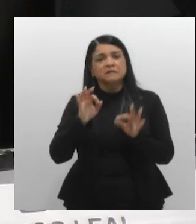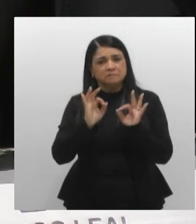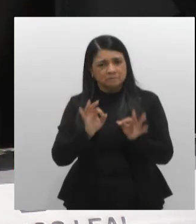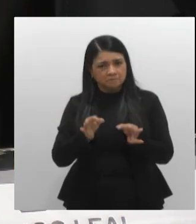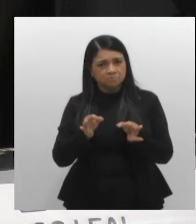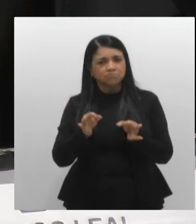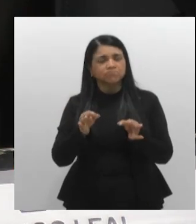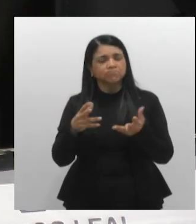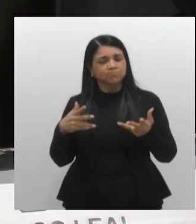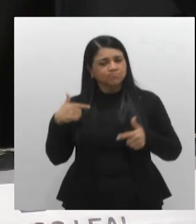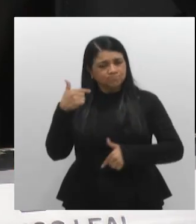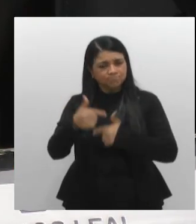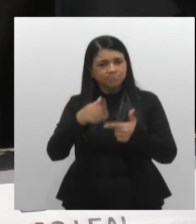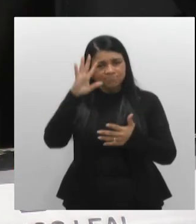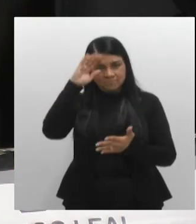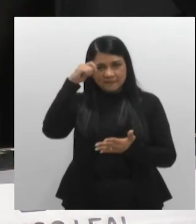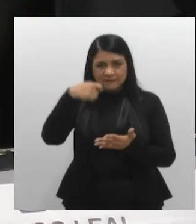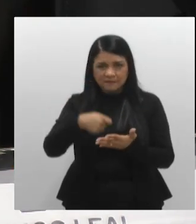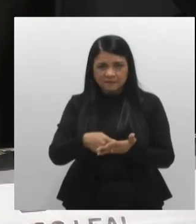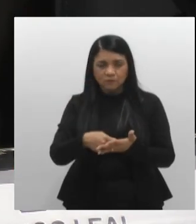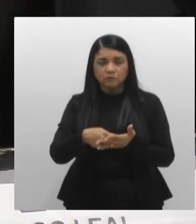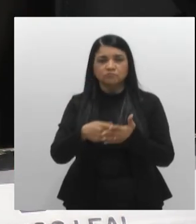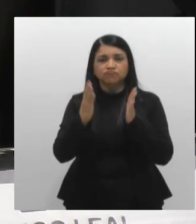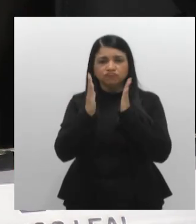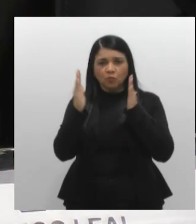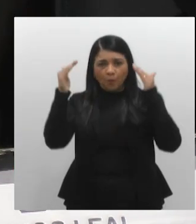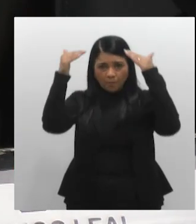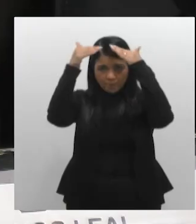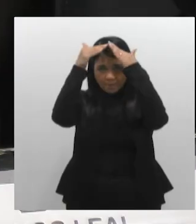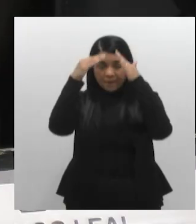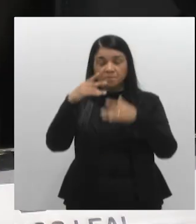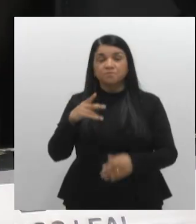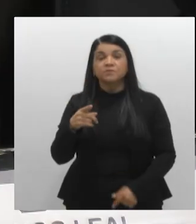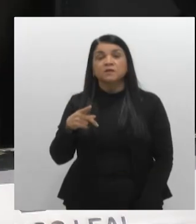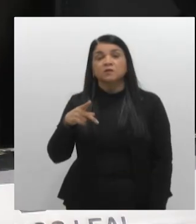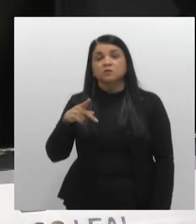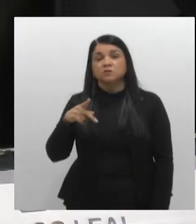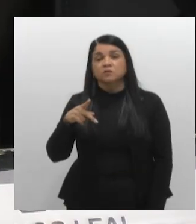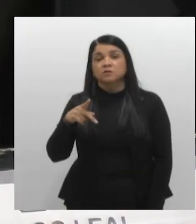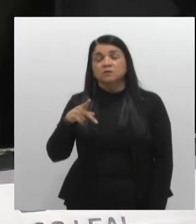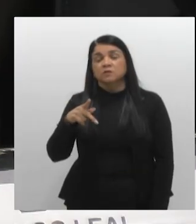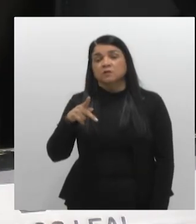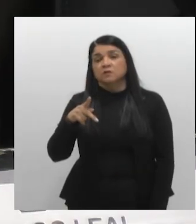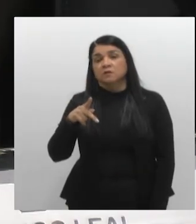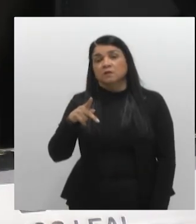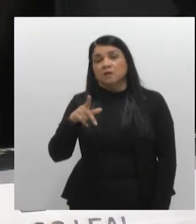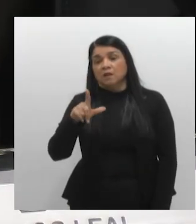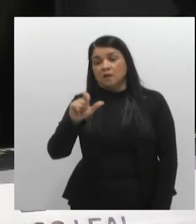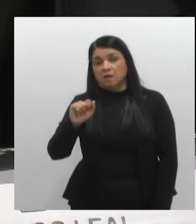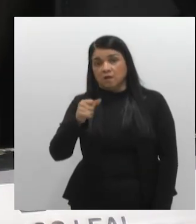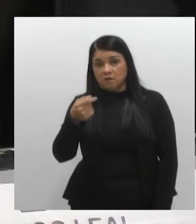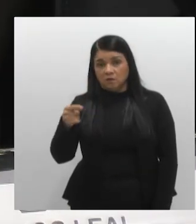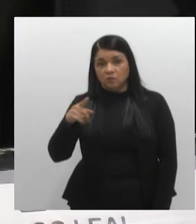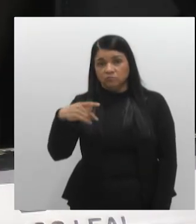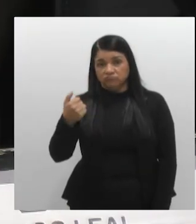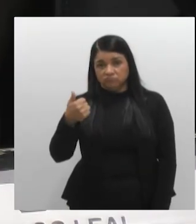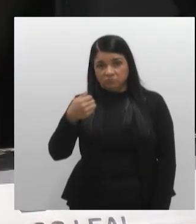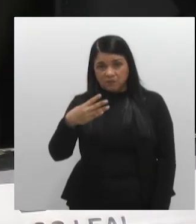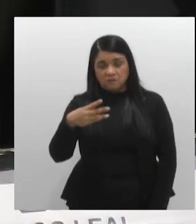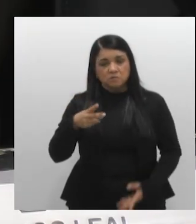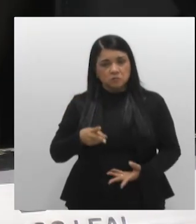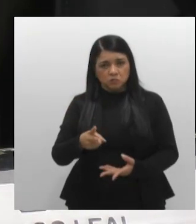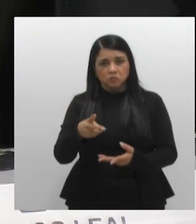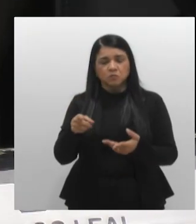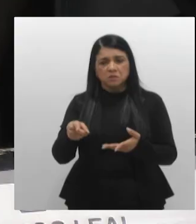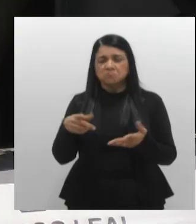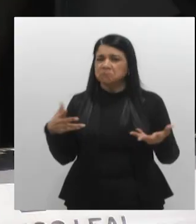pela brilhante decisão do Papa Leão XIII de mantê-lo à frente aqui da nossa arquidiocese. Vossa Eminência, que tem feito um